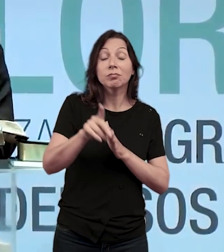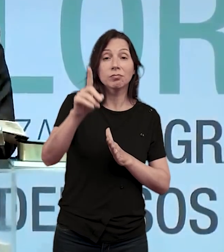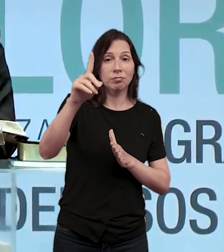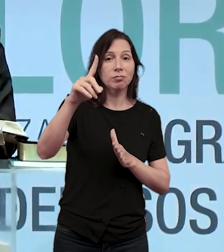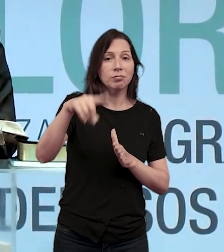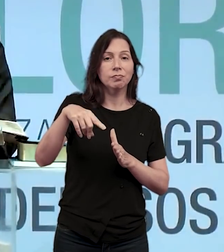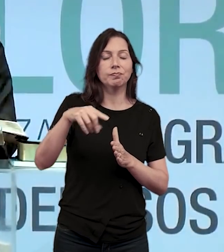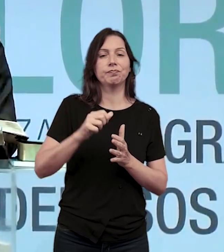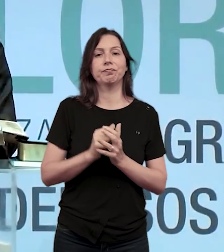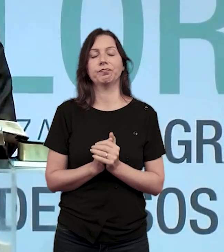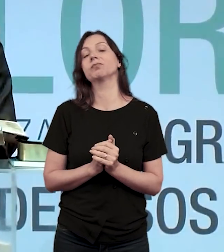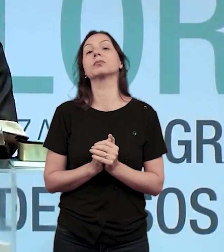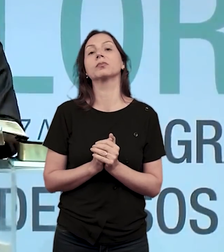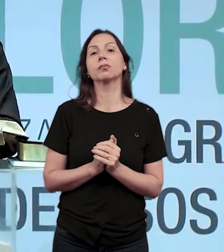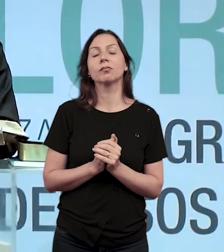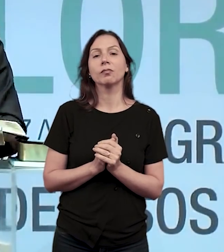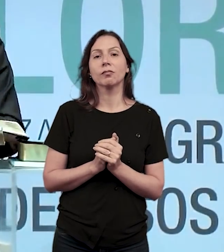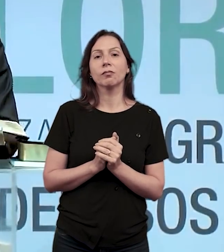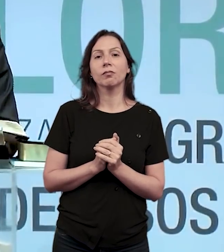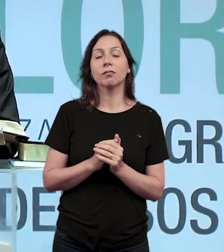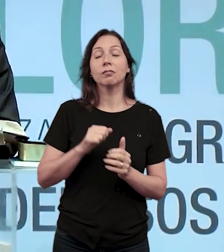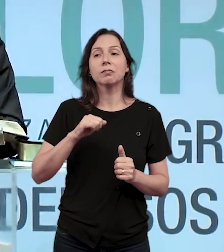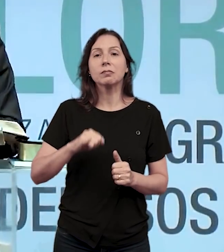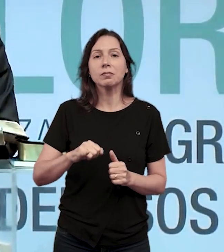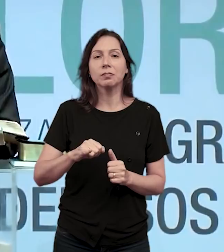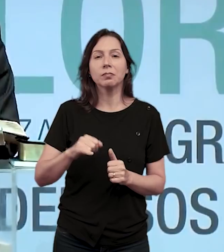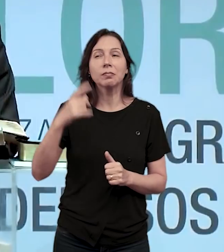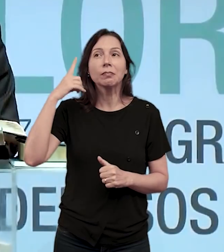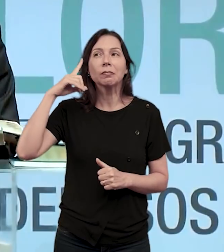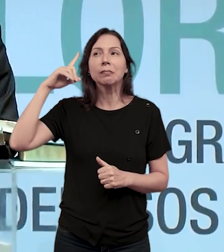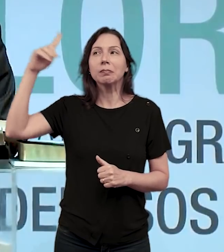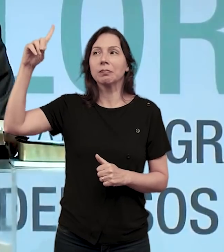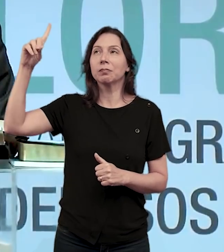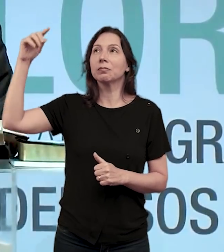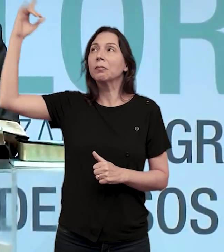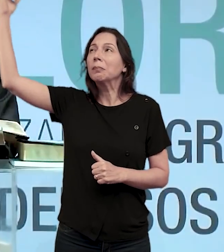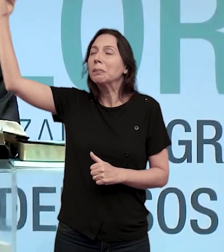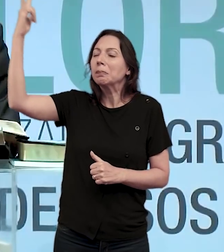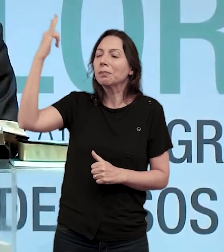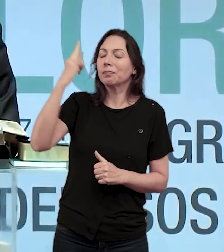o questionamento é: se Deus me ama mesmo,